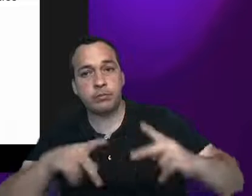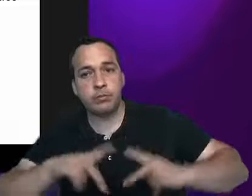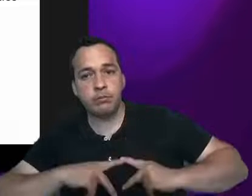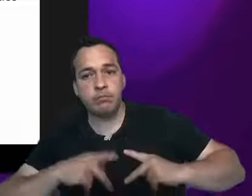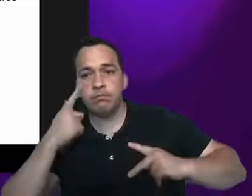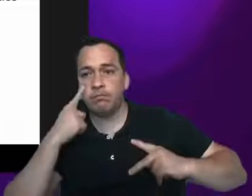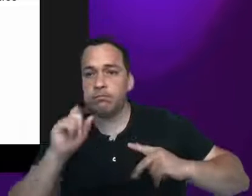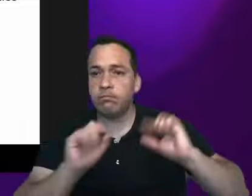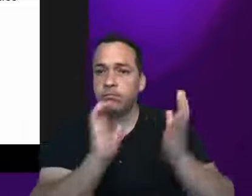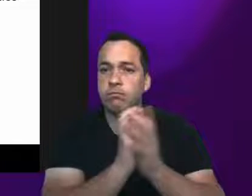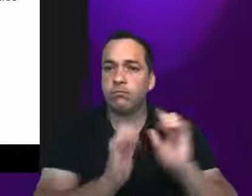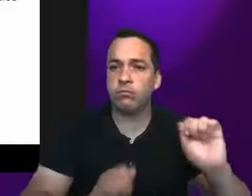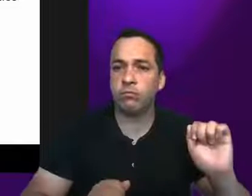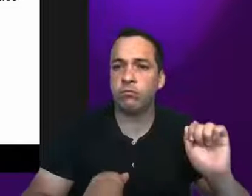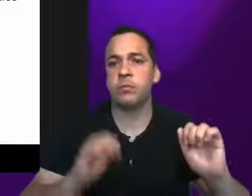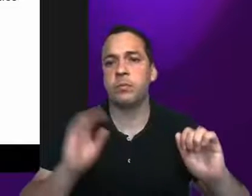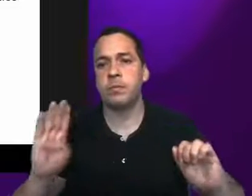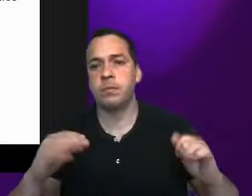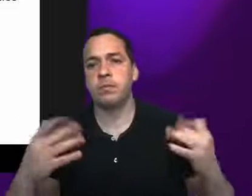ar